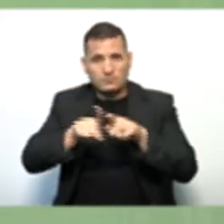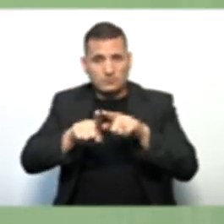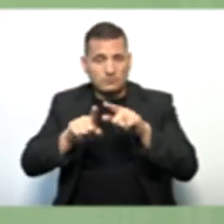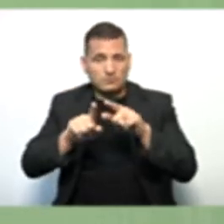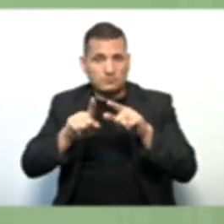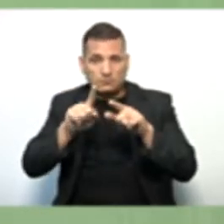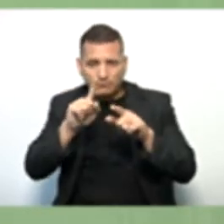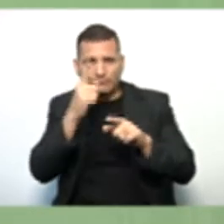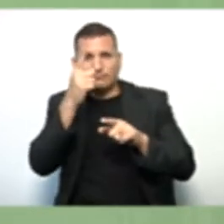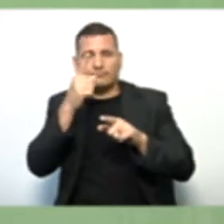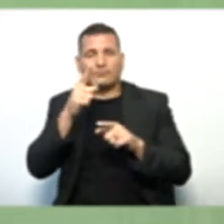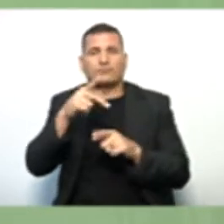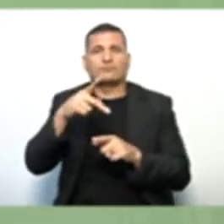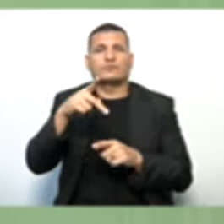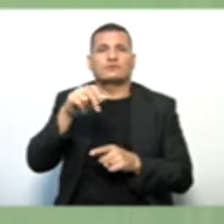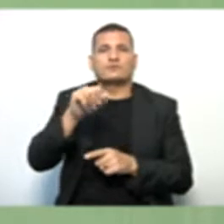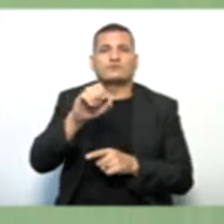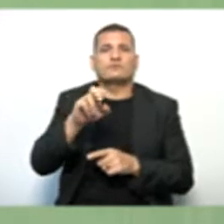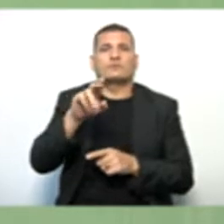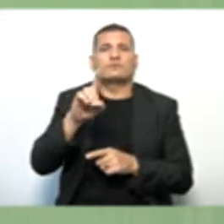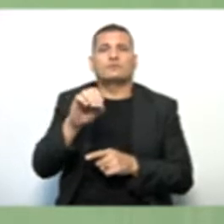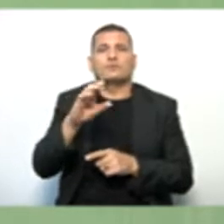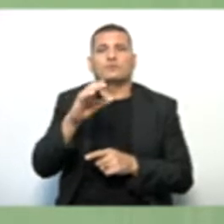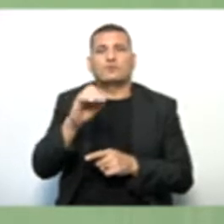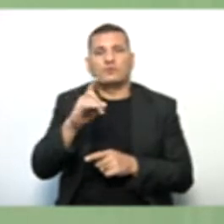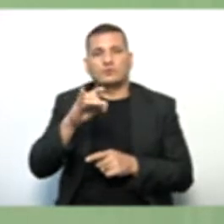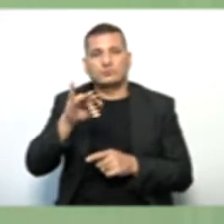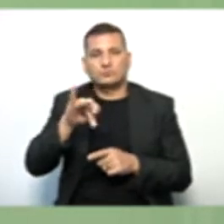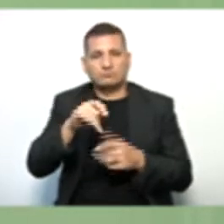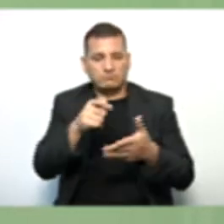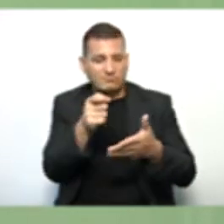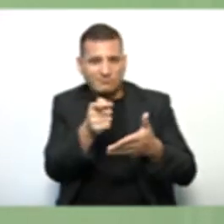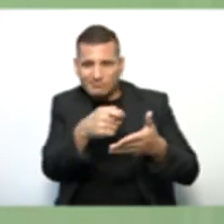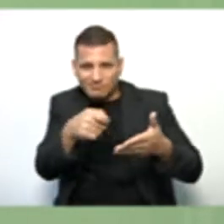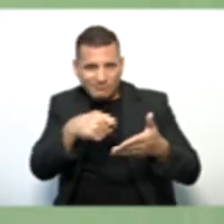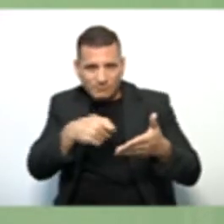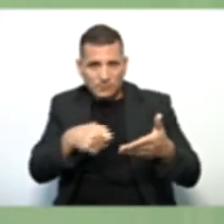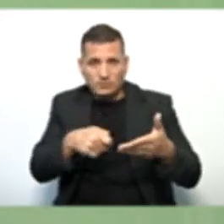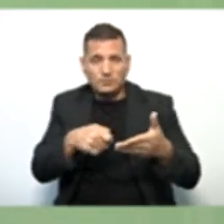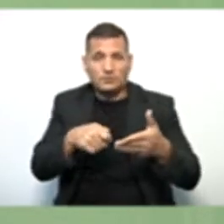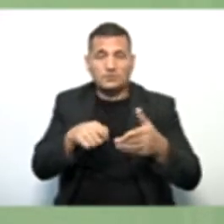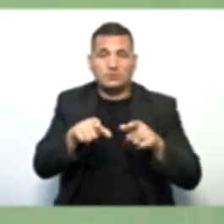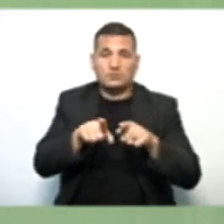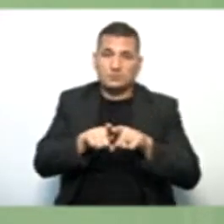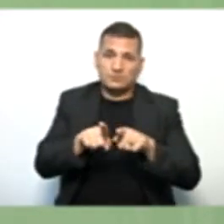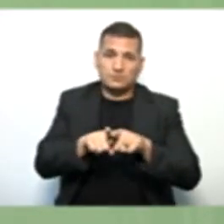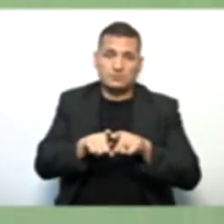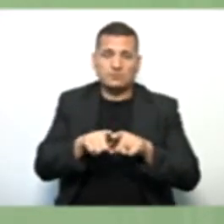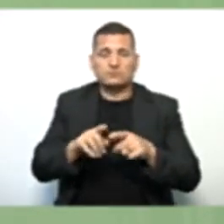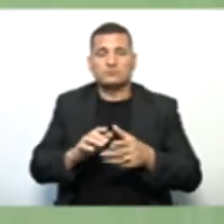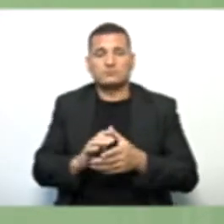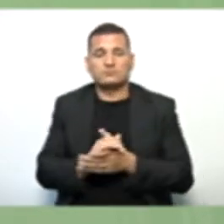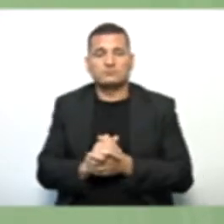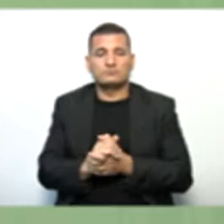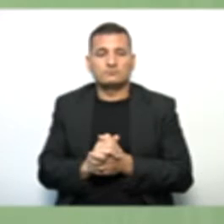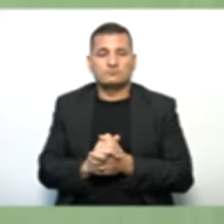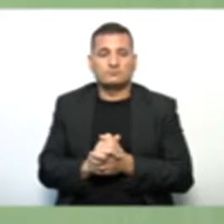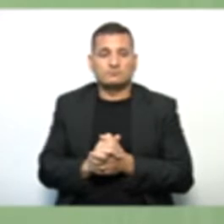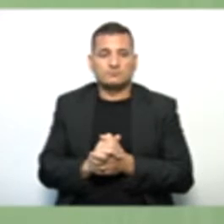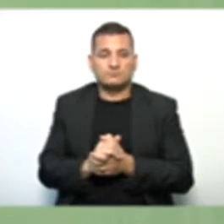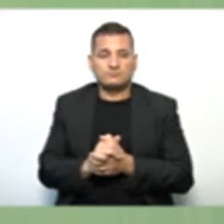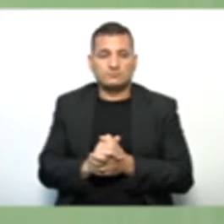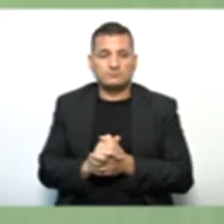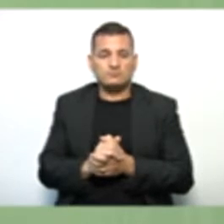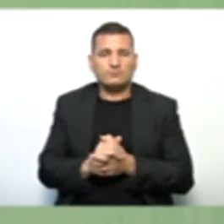pseudocódigos, tá? E fluxogramas para resolução de problemas. Isso aqui é importante.